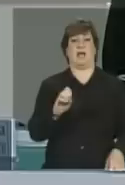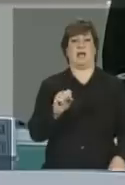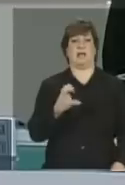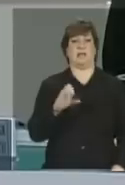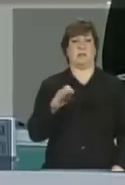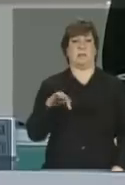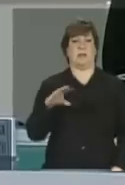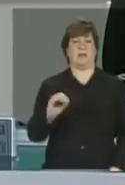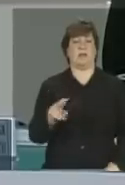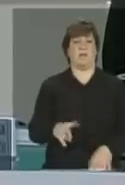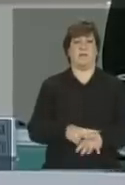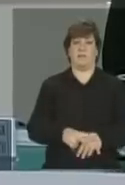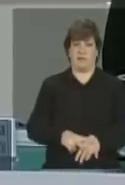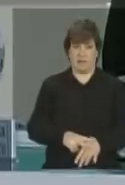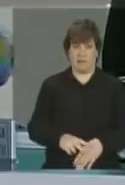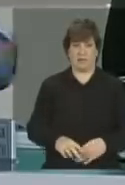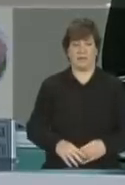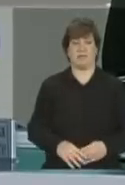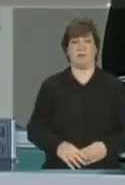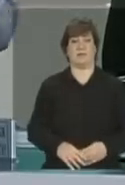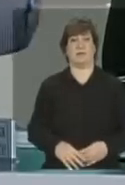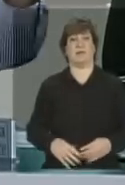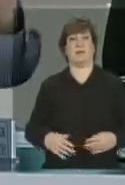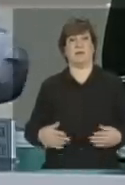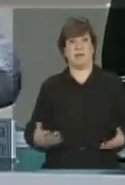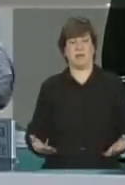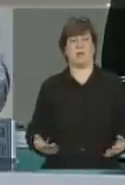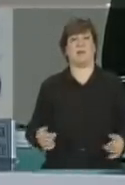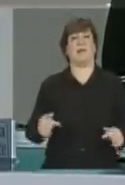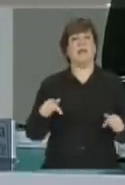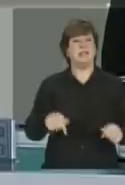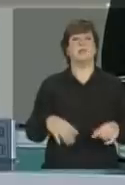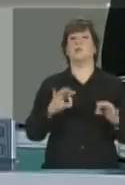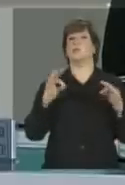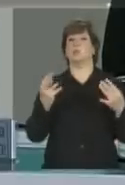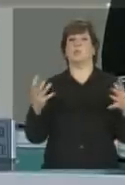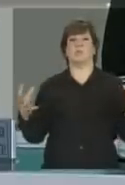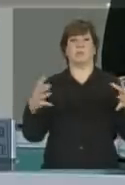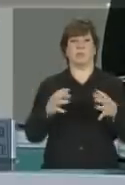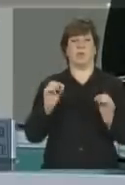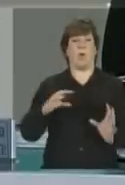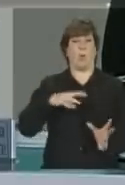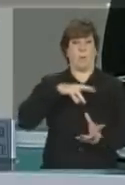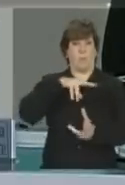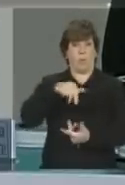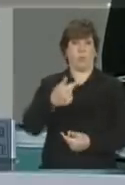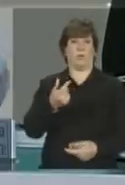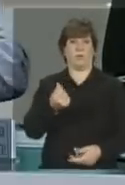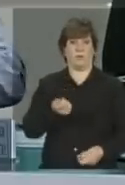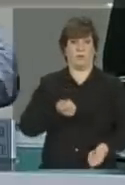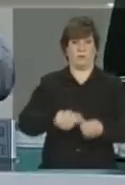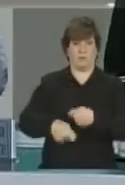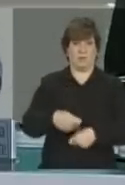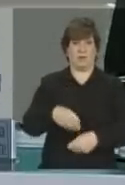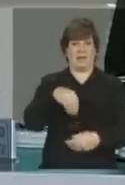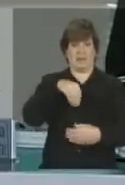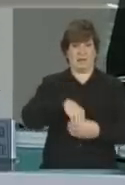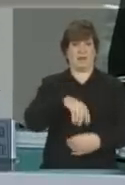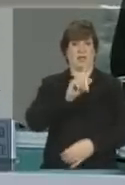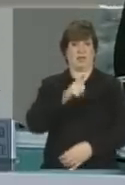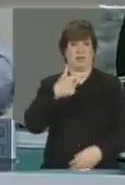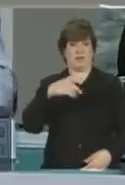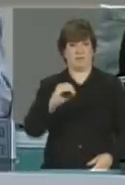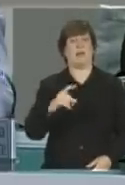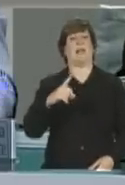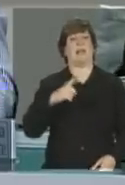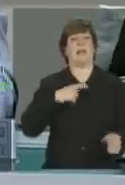green economy. Tá? Isso tudo está no mesmo debate. Por exemplo, o mundo financeiro, no G20, tem um debate real,